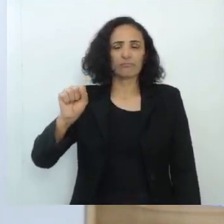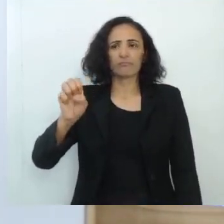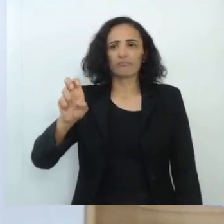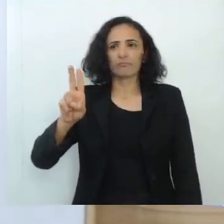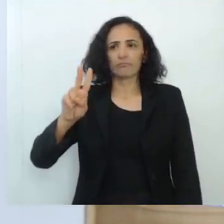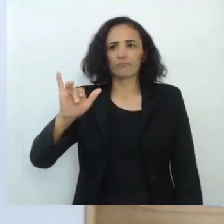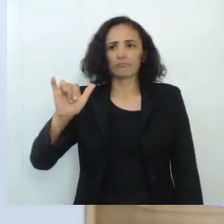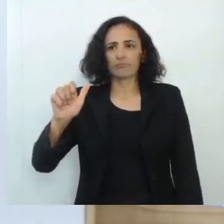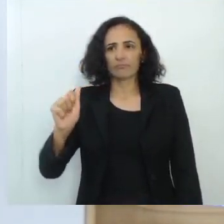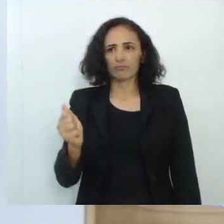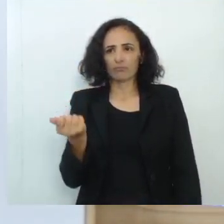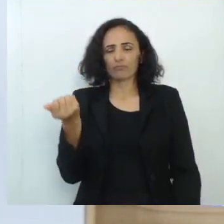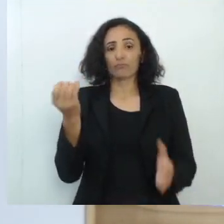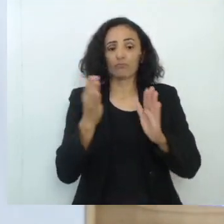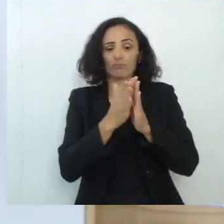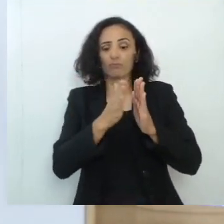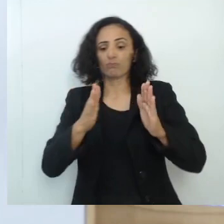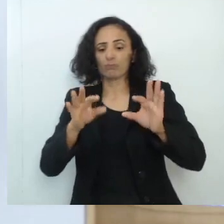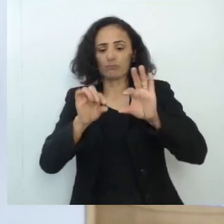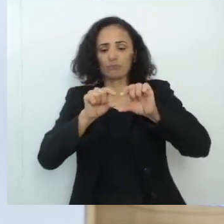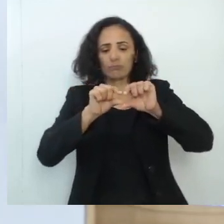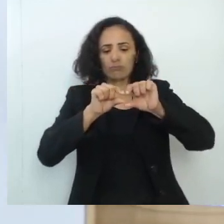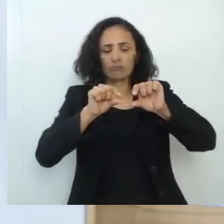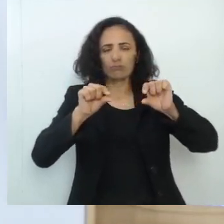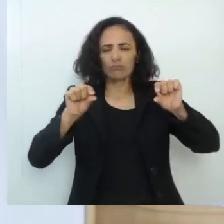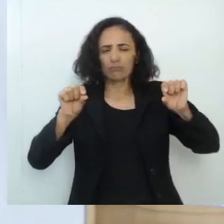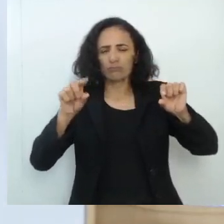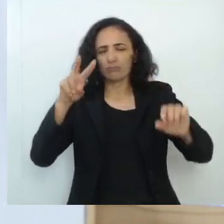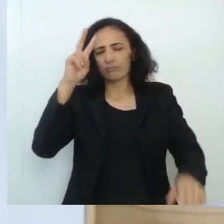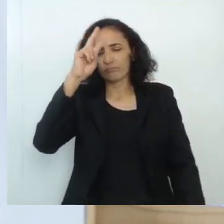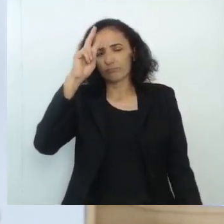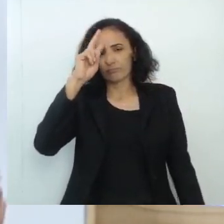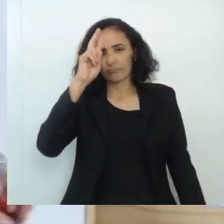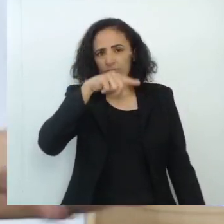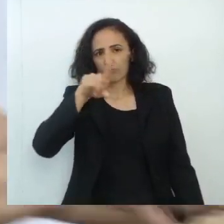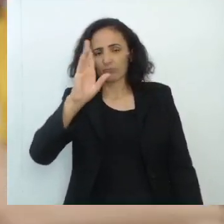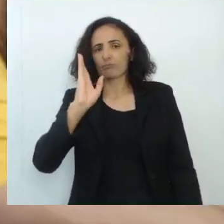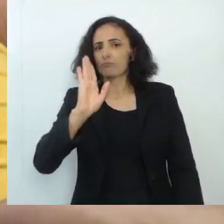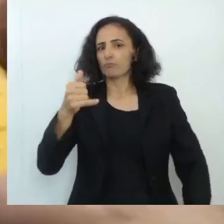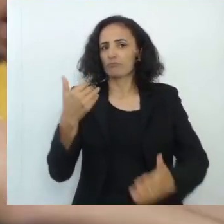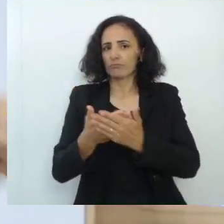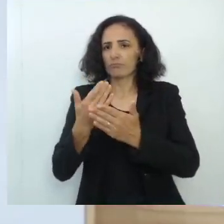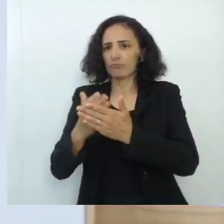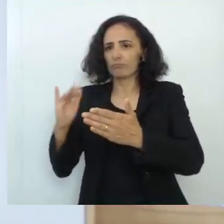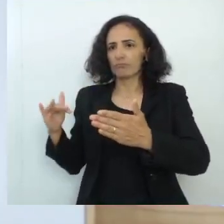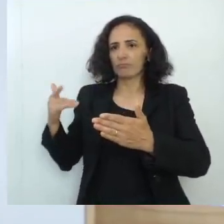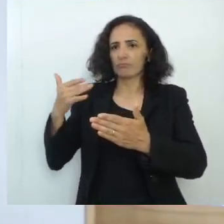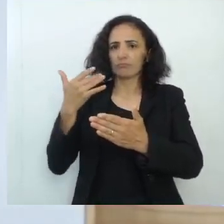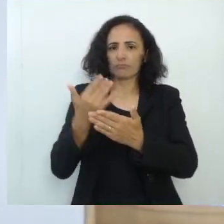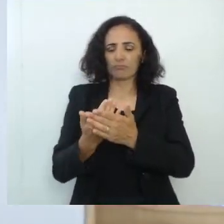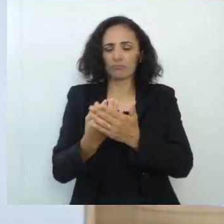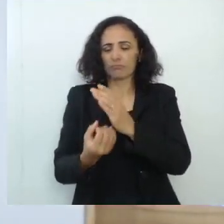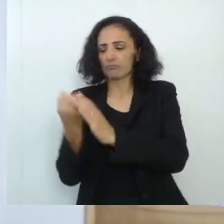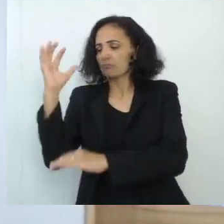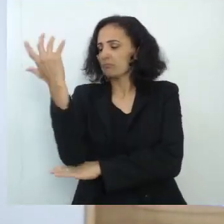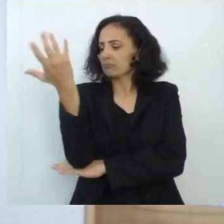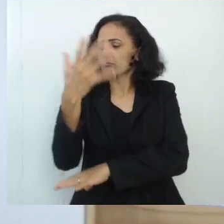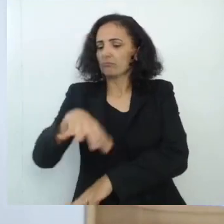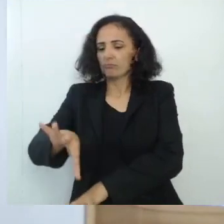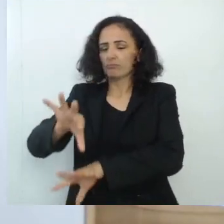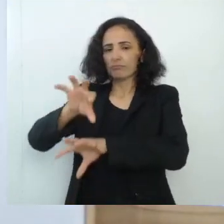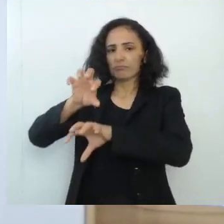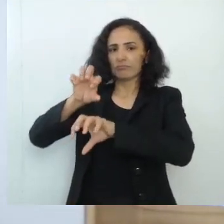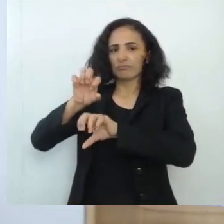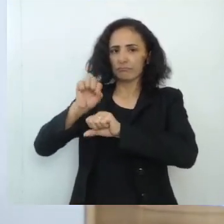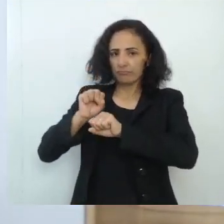o vaso que carrega a seiva bruta. Lembrem que a seiva bruta é aquela seiva que a planta absorve do ambiente. A